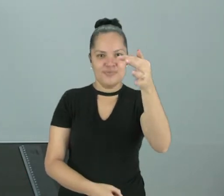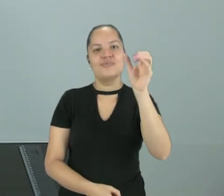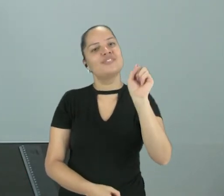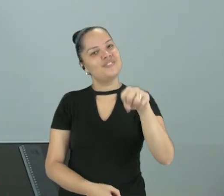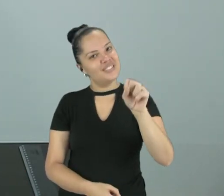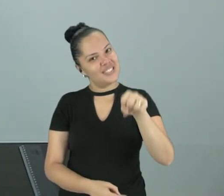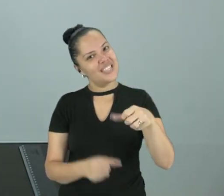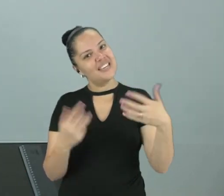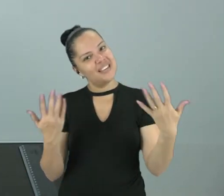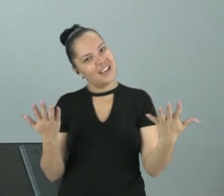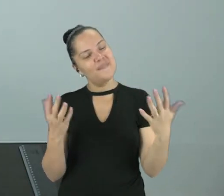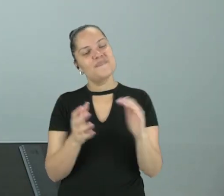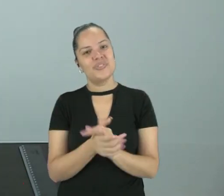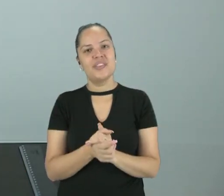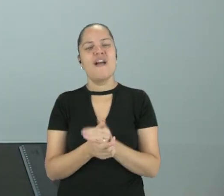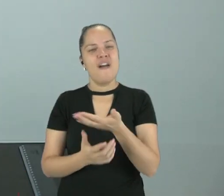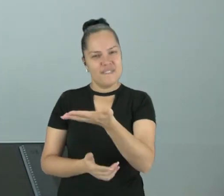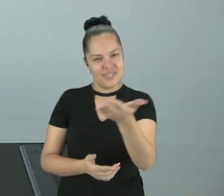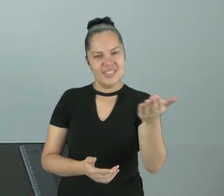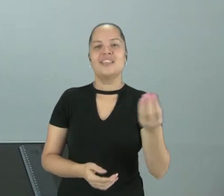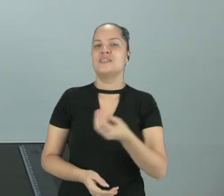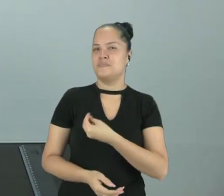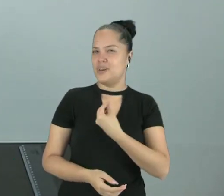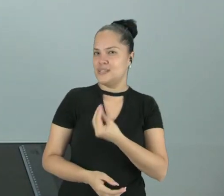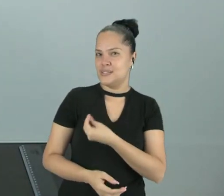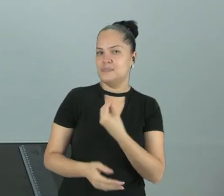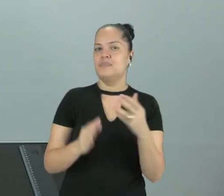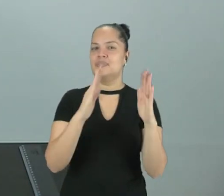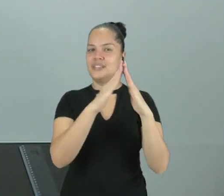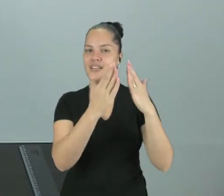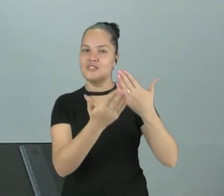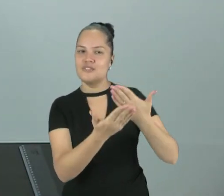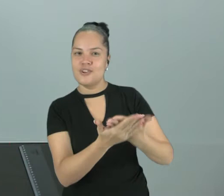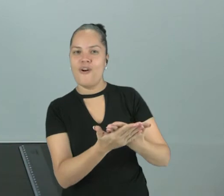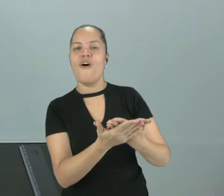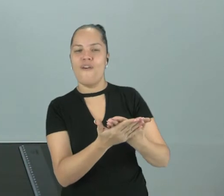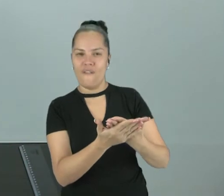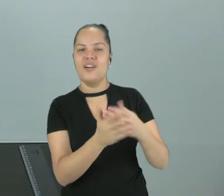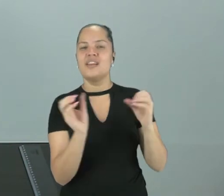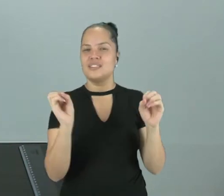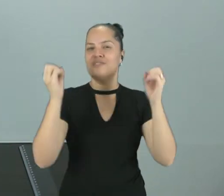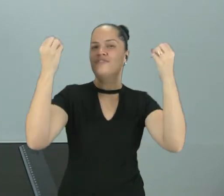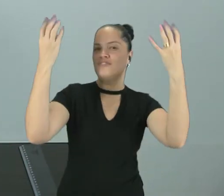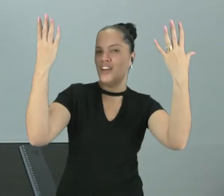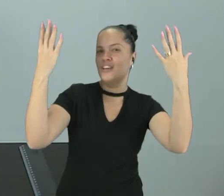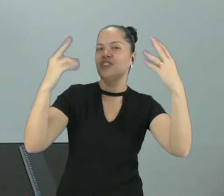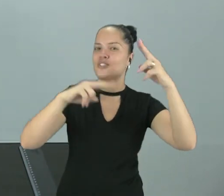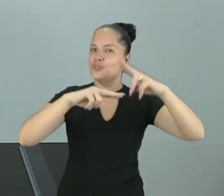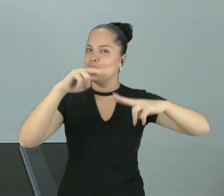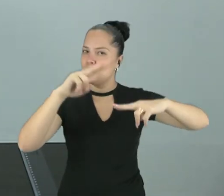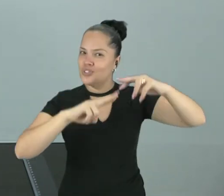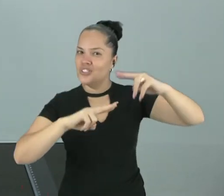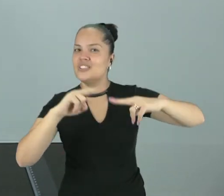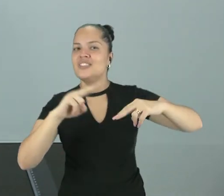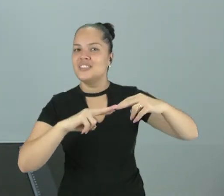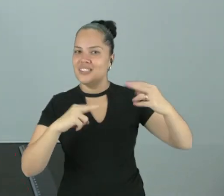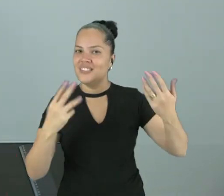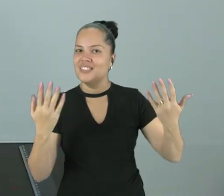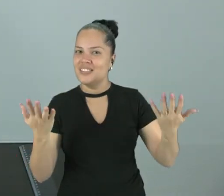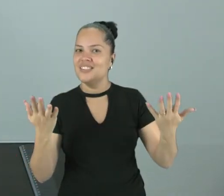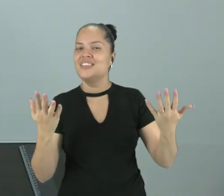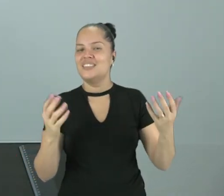quantas Festas Juiz você já participou né na sua escola Quantas festas você já foi de Arraial